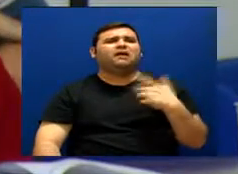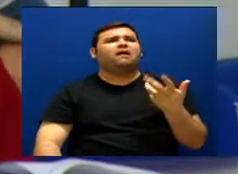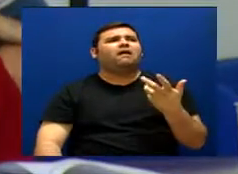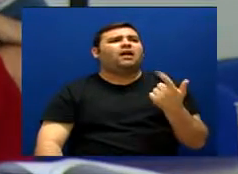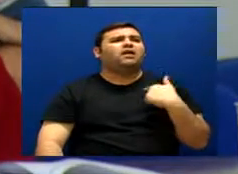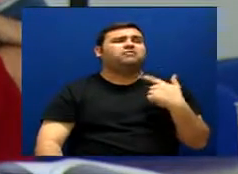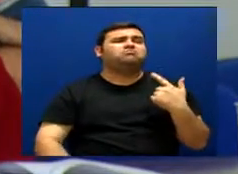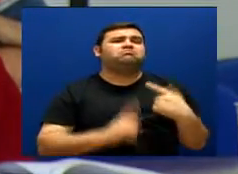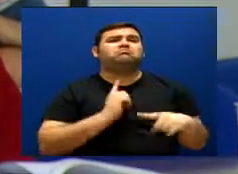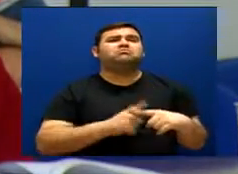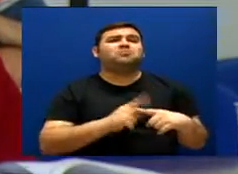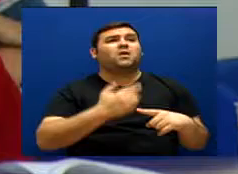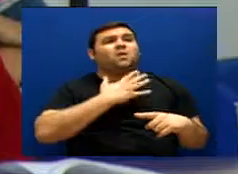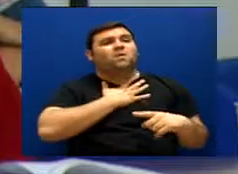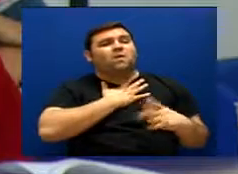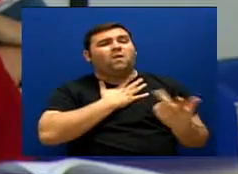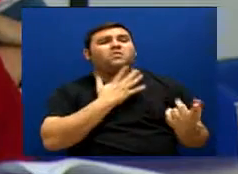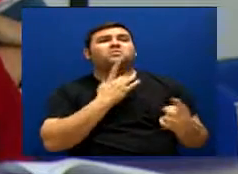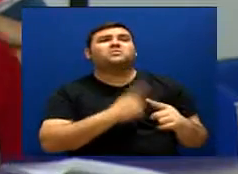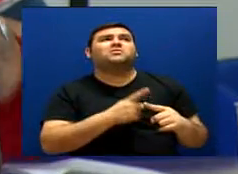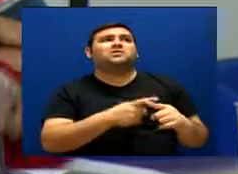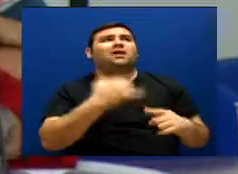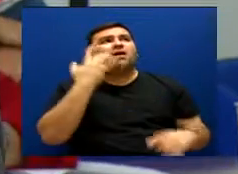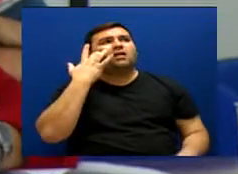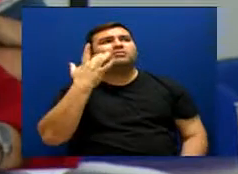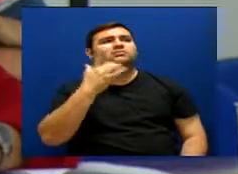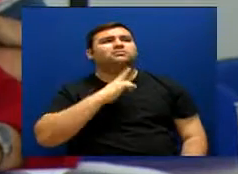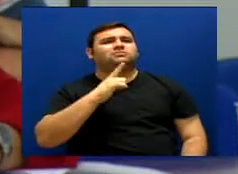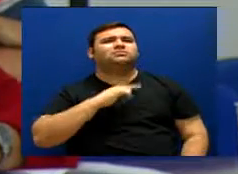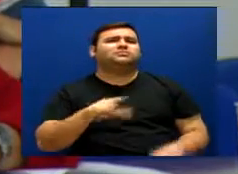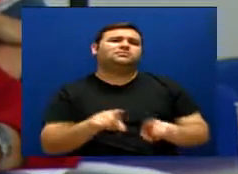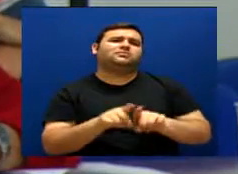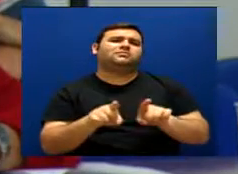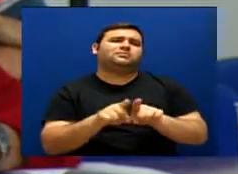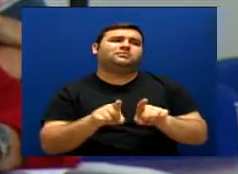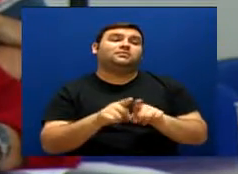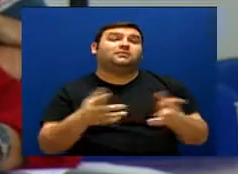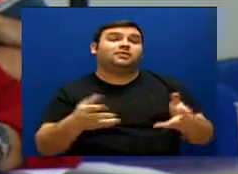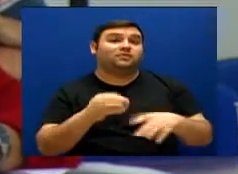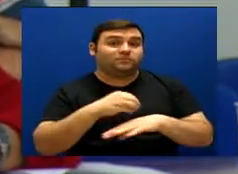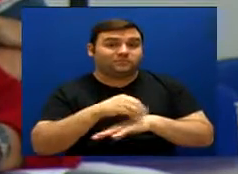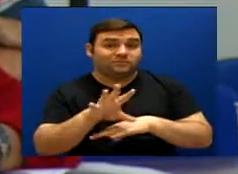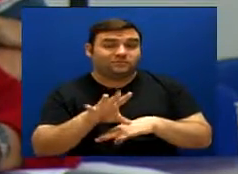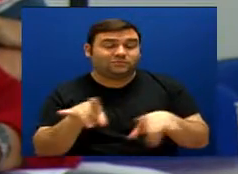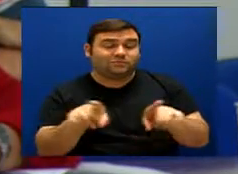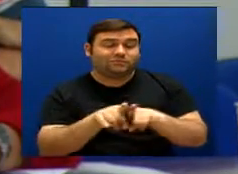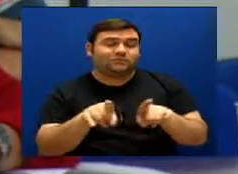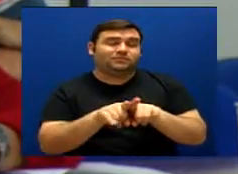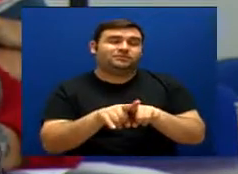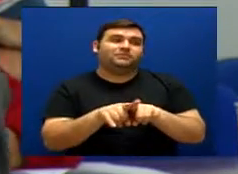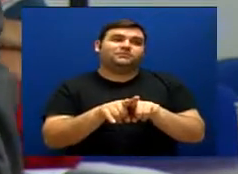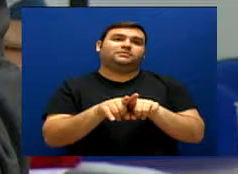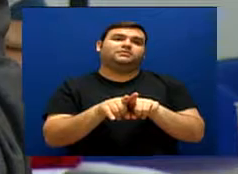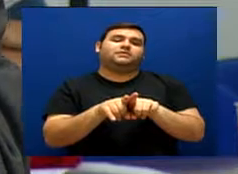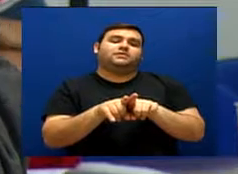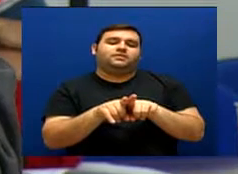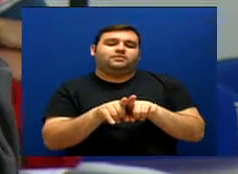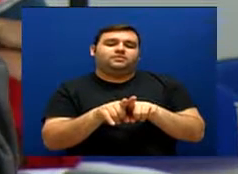interesse, eu fiz pelo prazer de fazer, por entender. Inclusive, aí vai uma recomendação até, vereadora